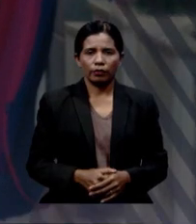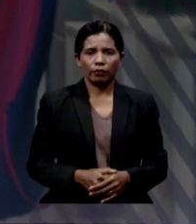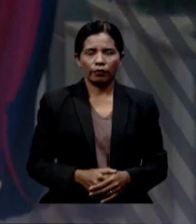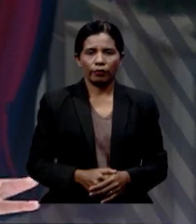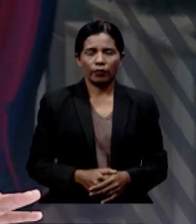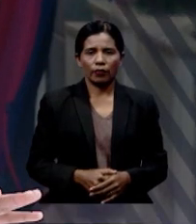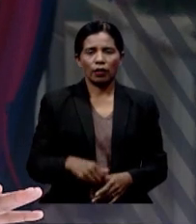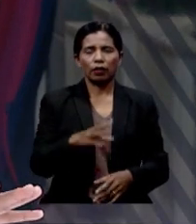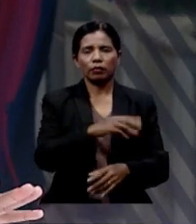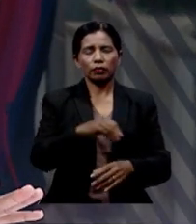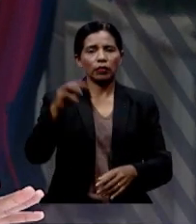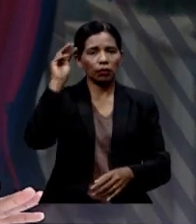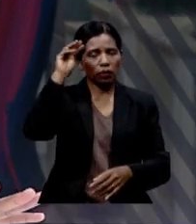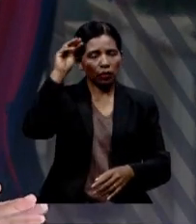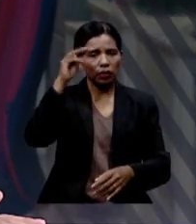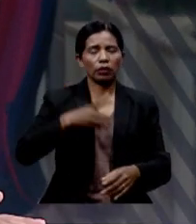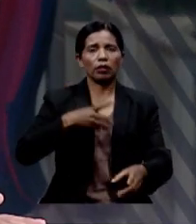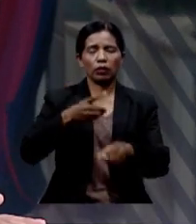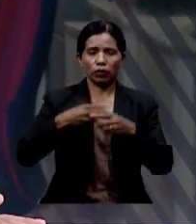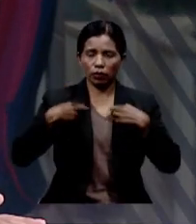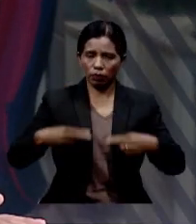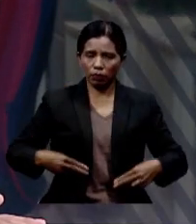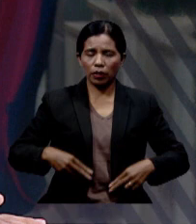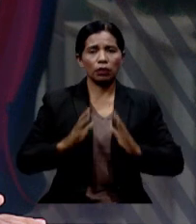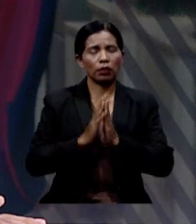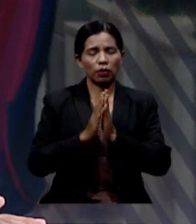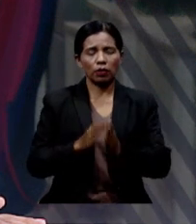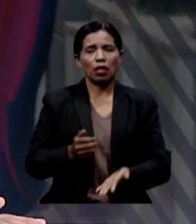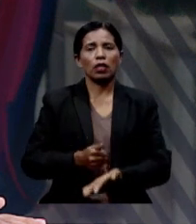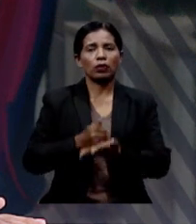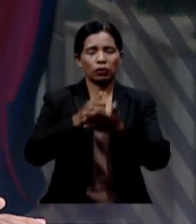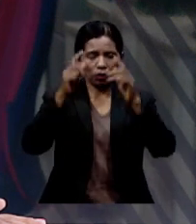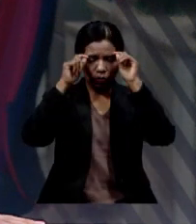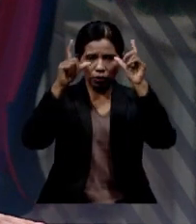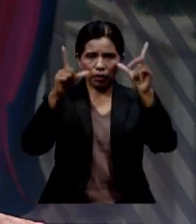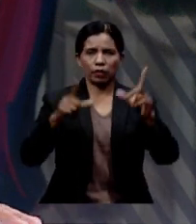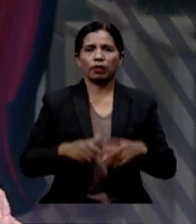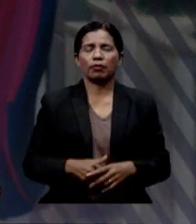Ministro dos Direitos Humanos do Myanmar, Hussu Timor-Leste, apoia o movimento Democracia e Nação Refere.